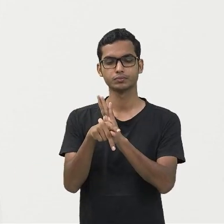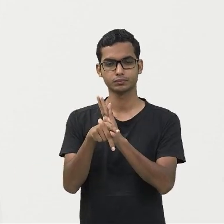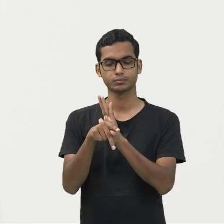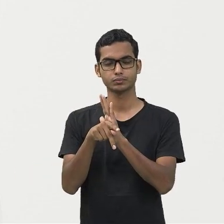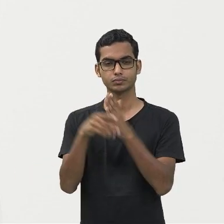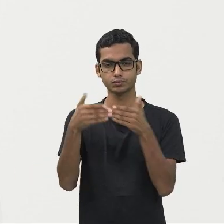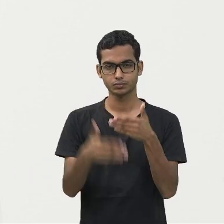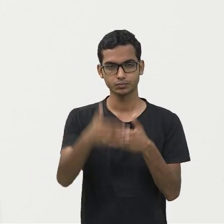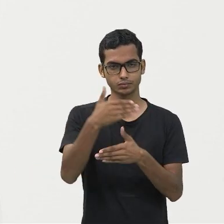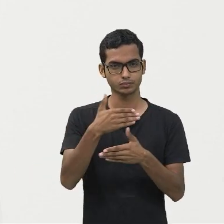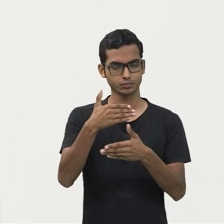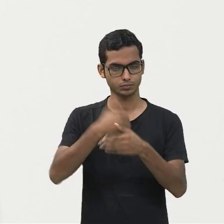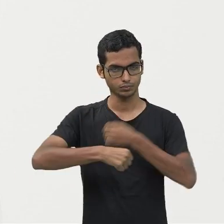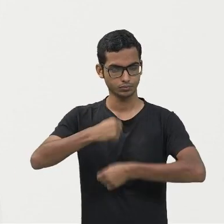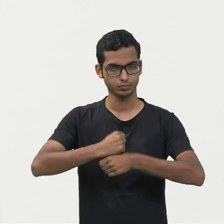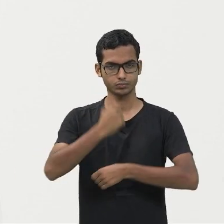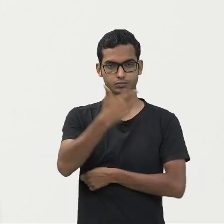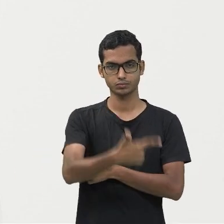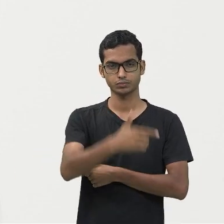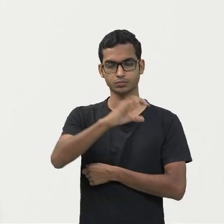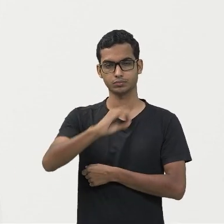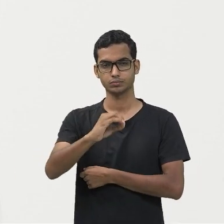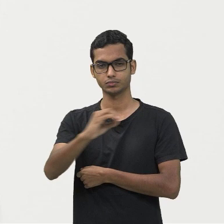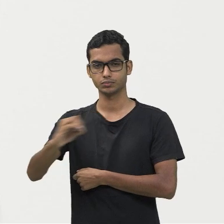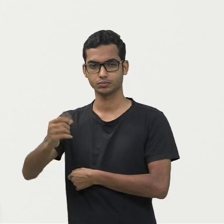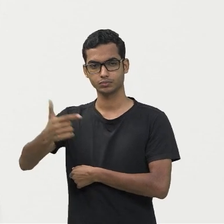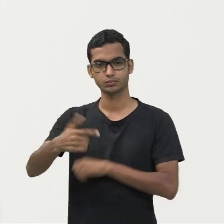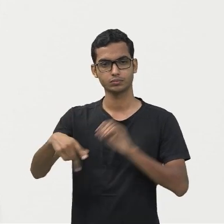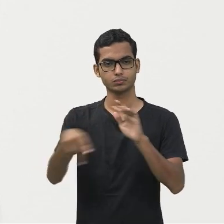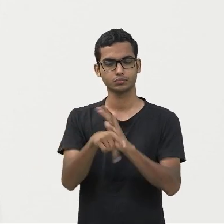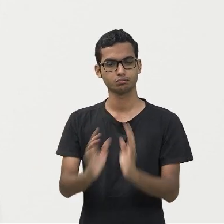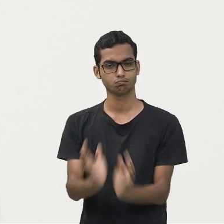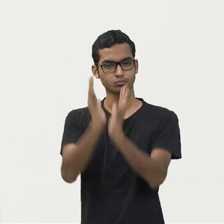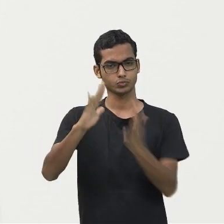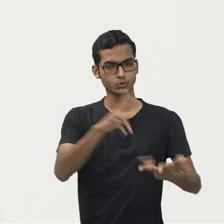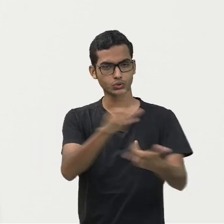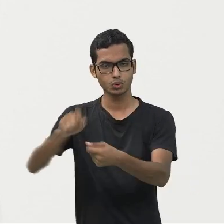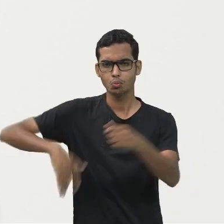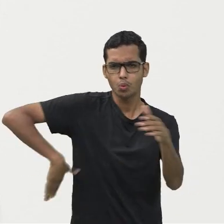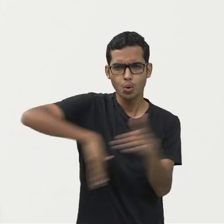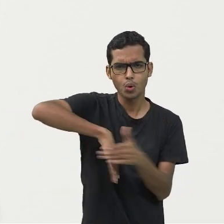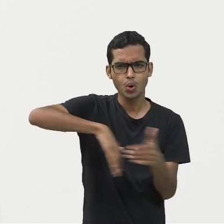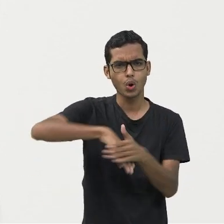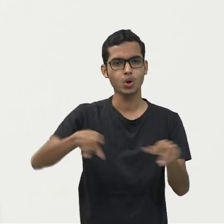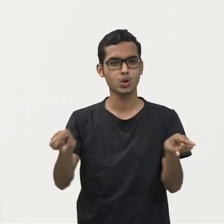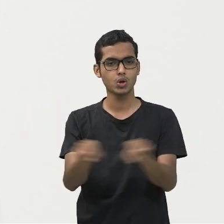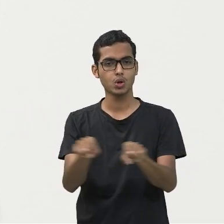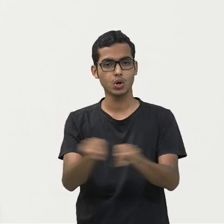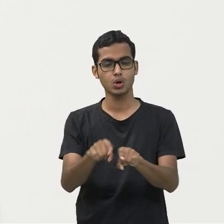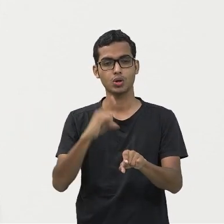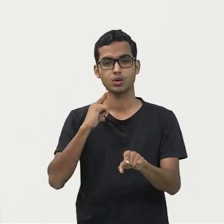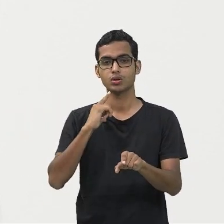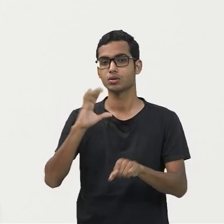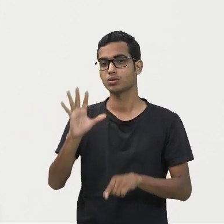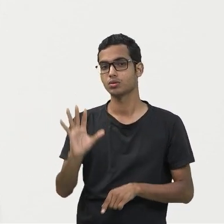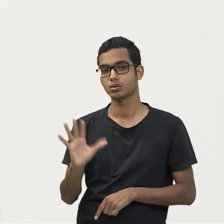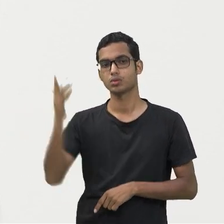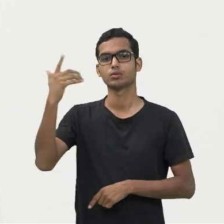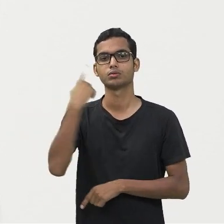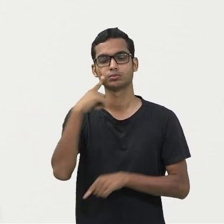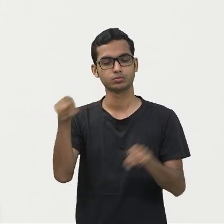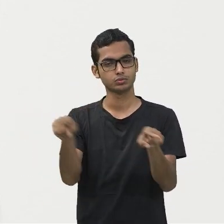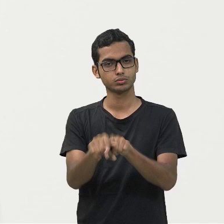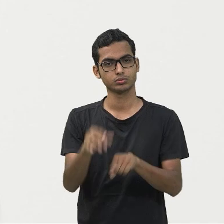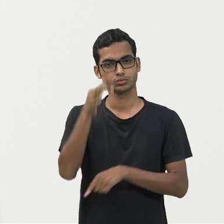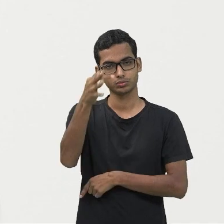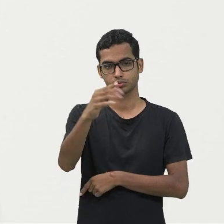de 2002, nos quais a Copa do Mundo de Futebol foi ou será realizada.